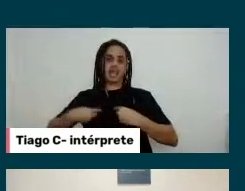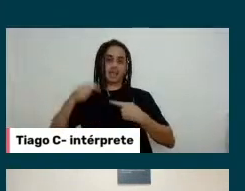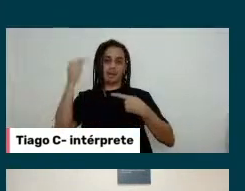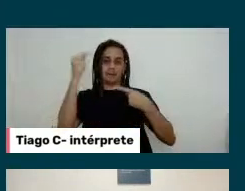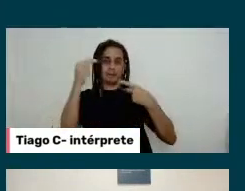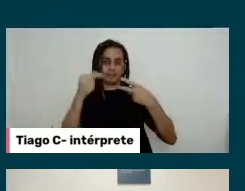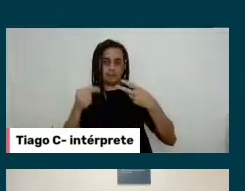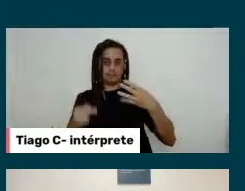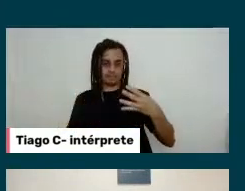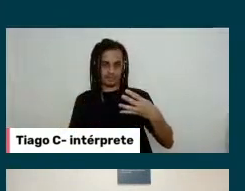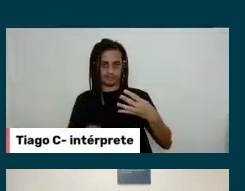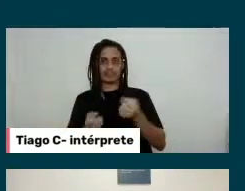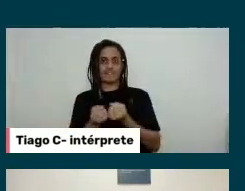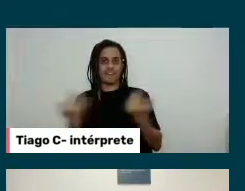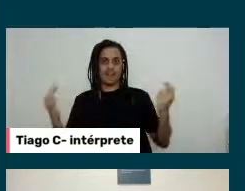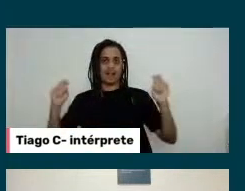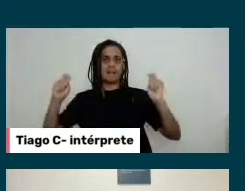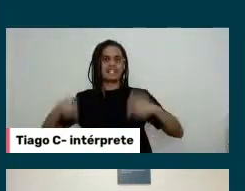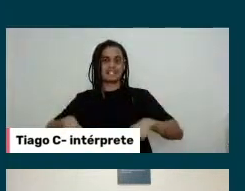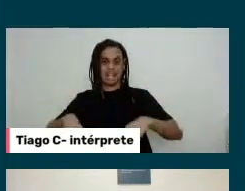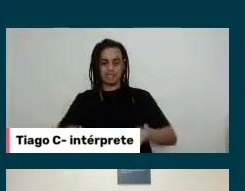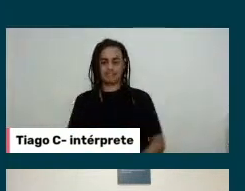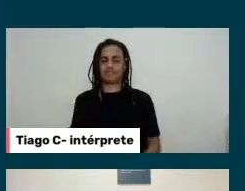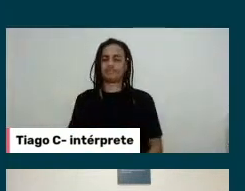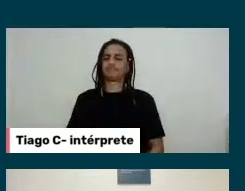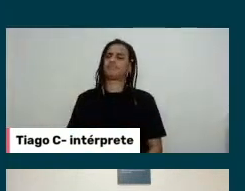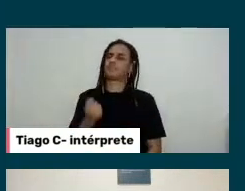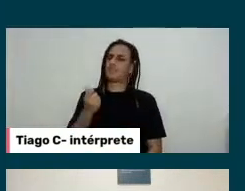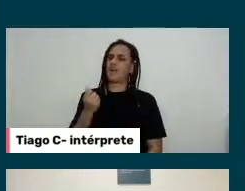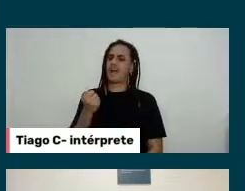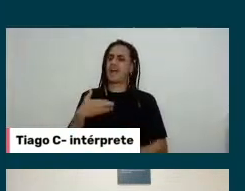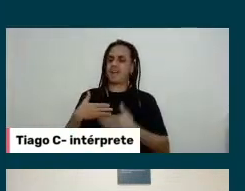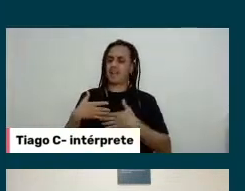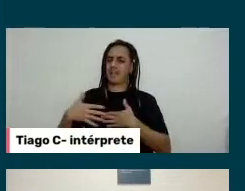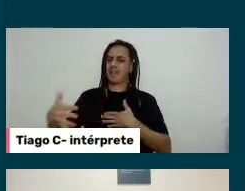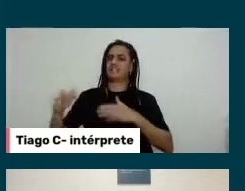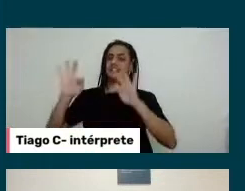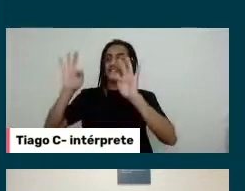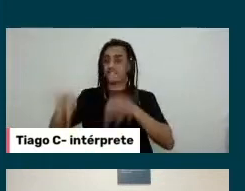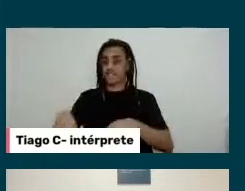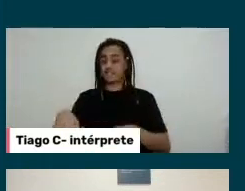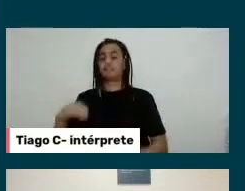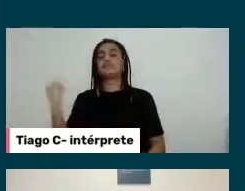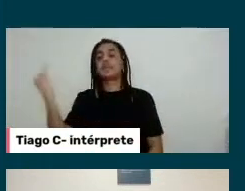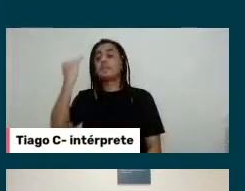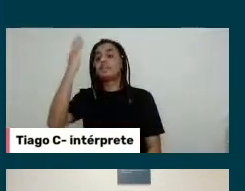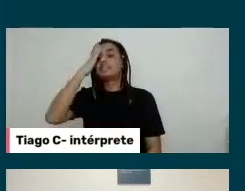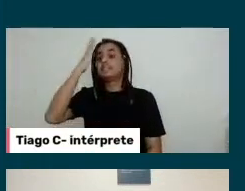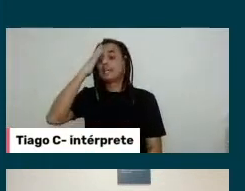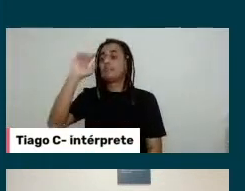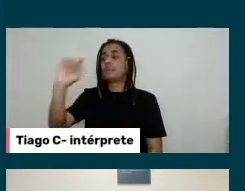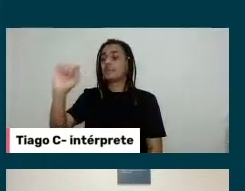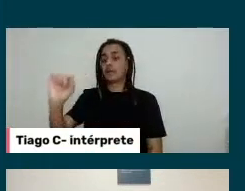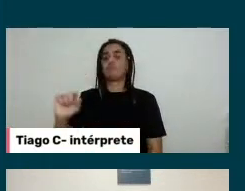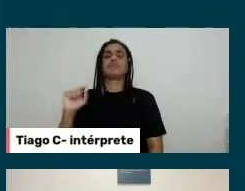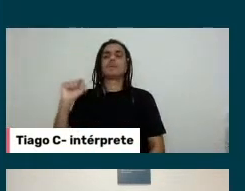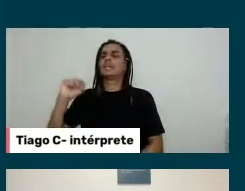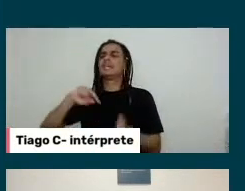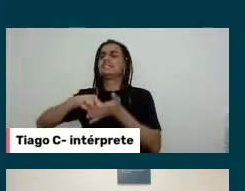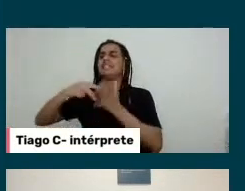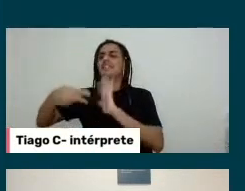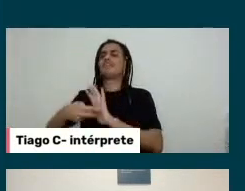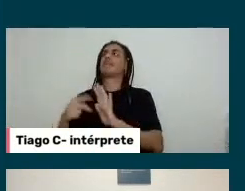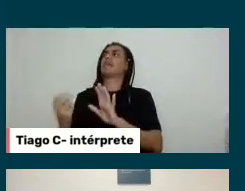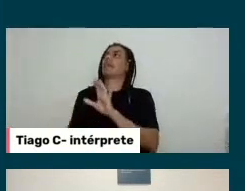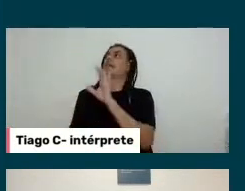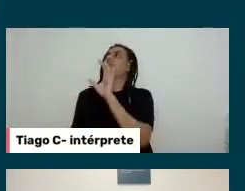E aí, já partindo para os finalmente aí, né, que a gente está falando, o que quer dizer, então, ter uma plataforma de